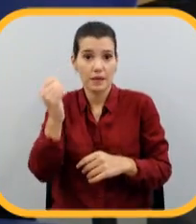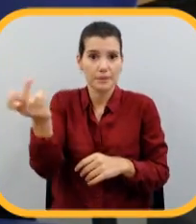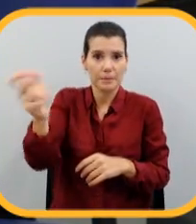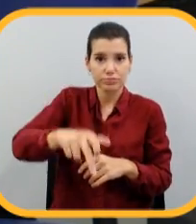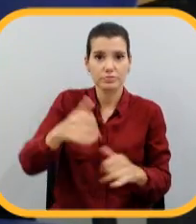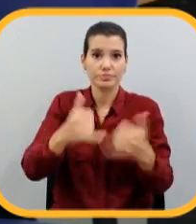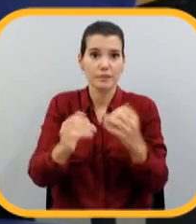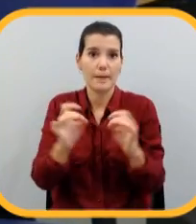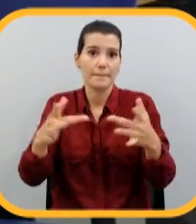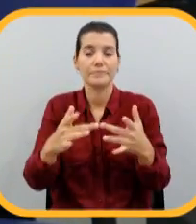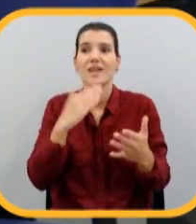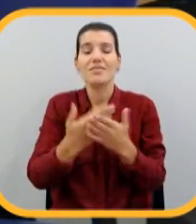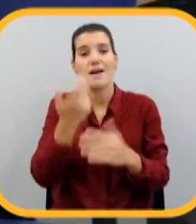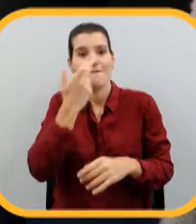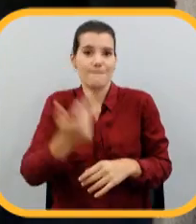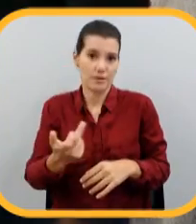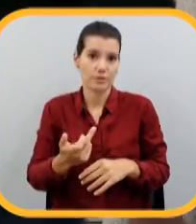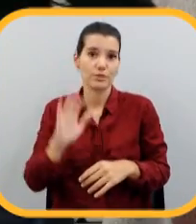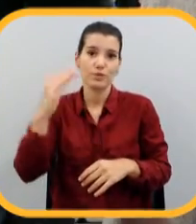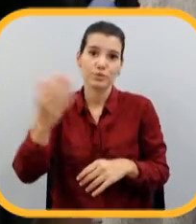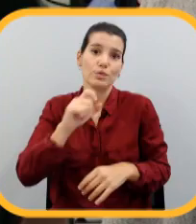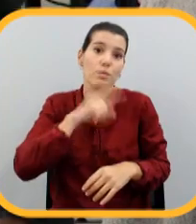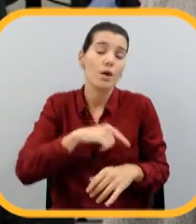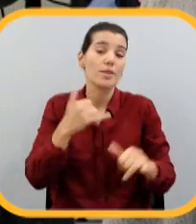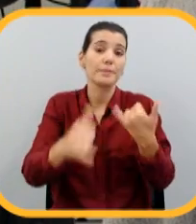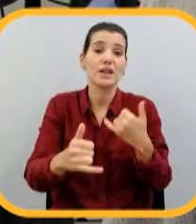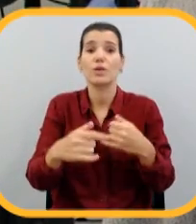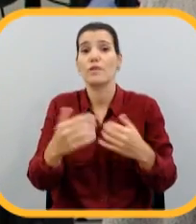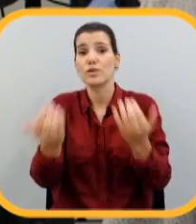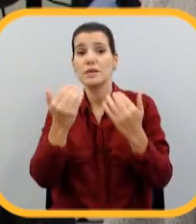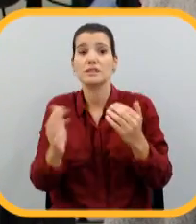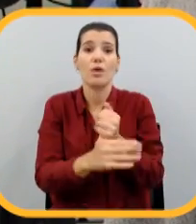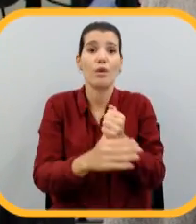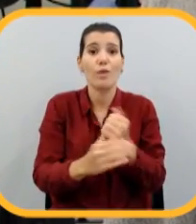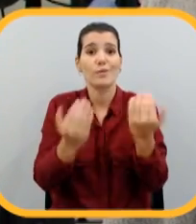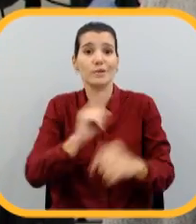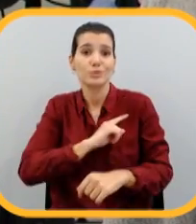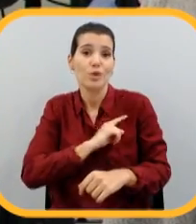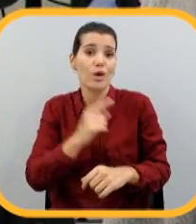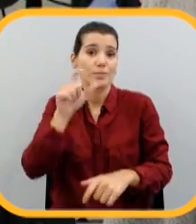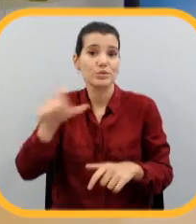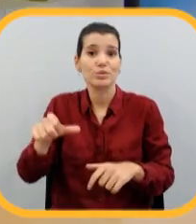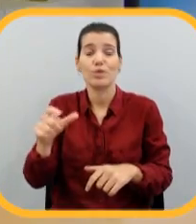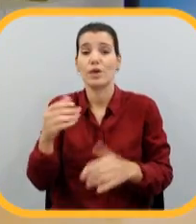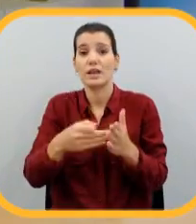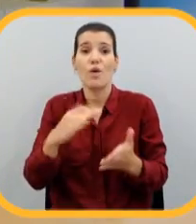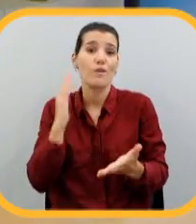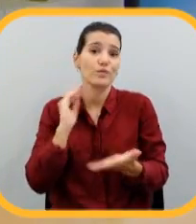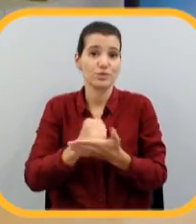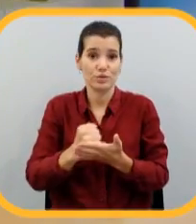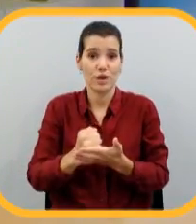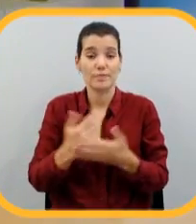sofre torna as infraestruturas mais vulneráveis, tanto a invasões futuras como ao roubo de dados pessoais dos clientes ou funcionários. Nesta